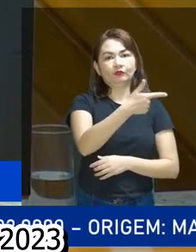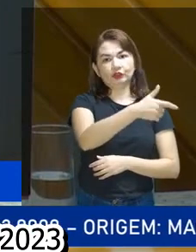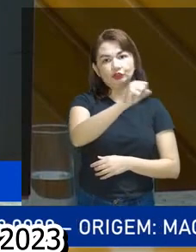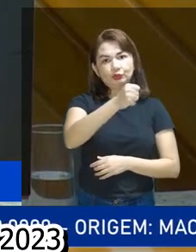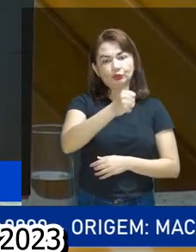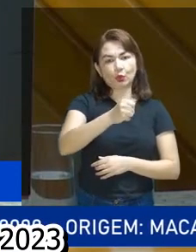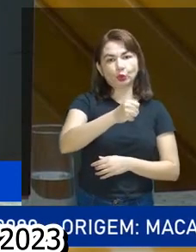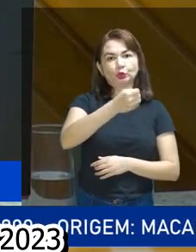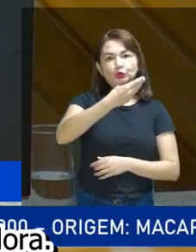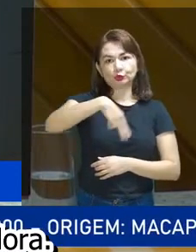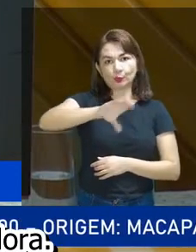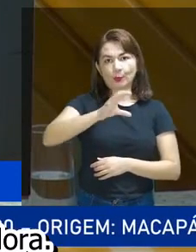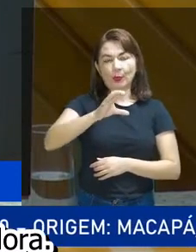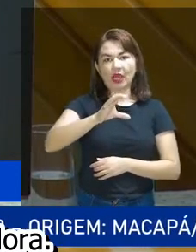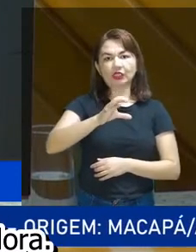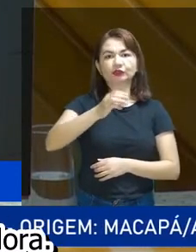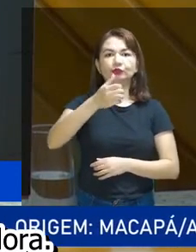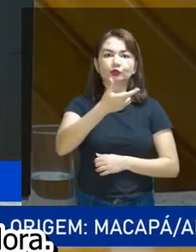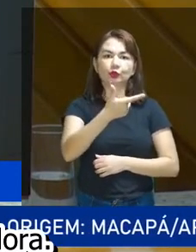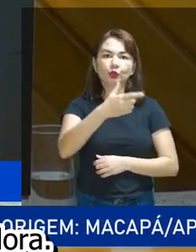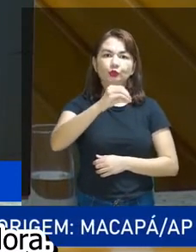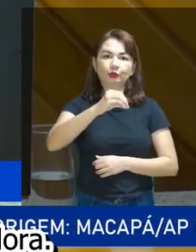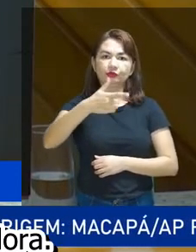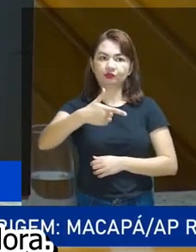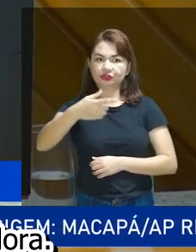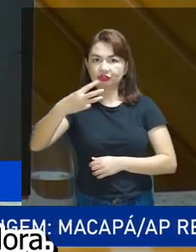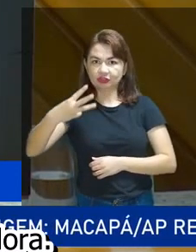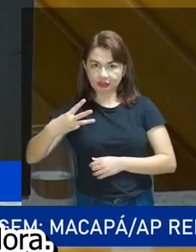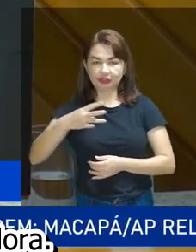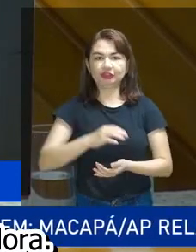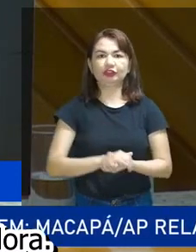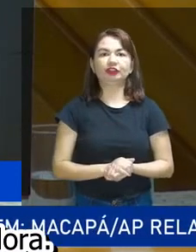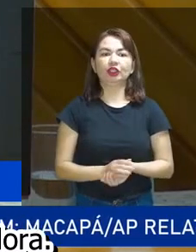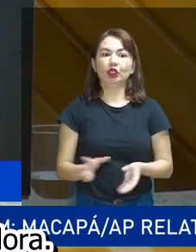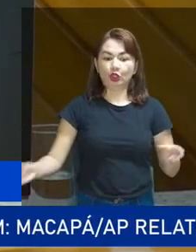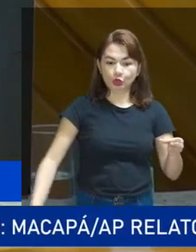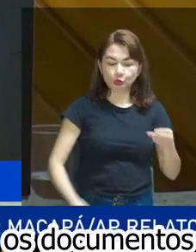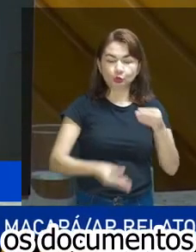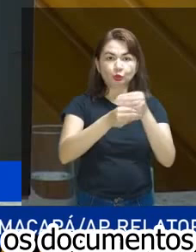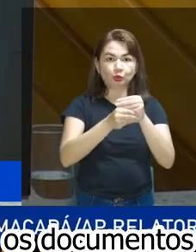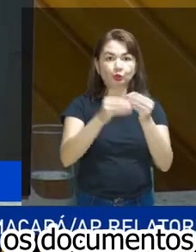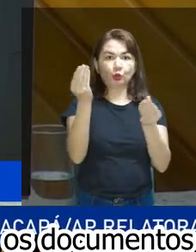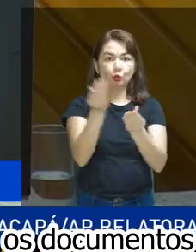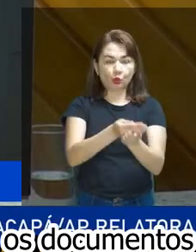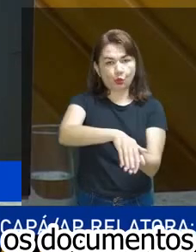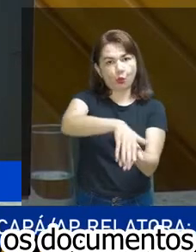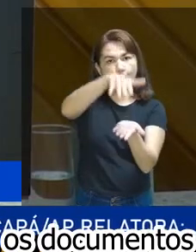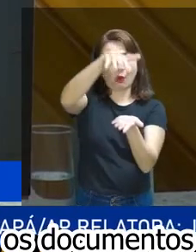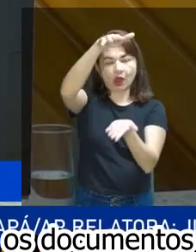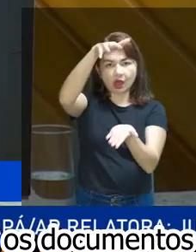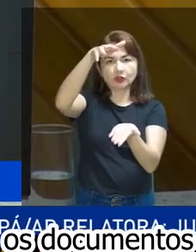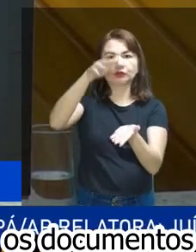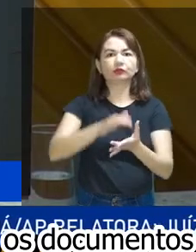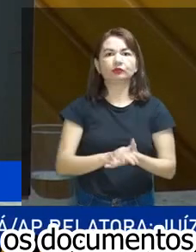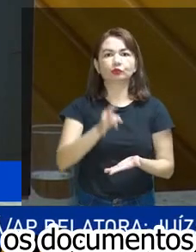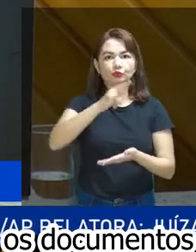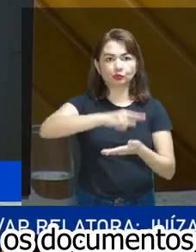de 2023, juntou os autos à prestação de contas retificadora. Os outros